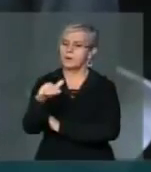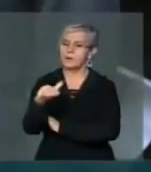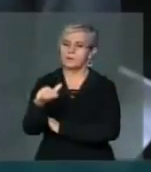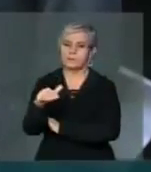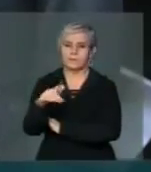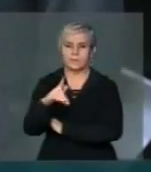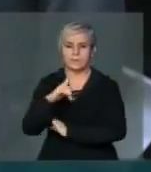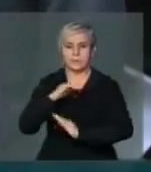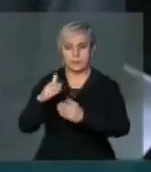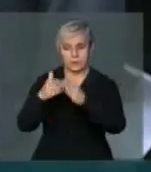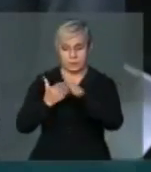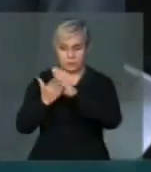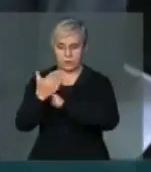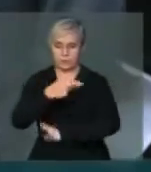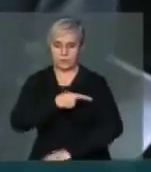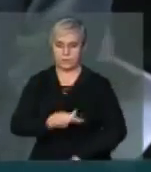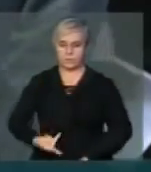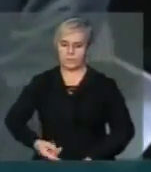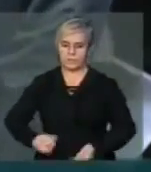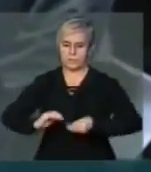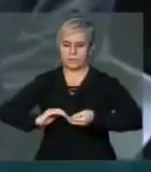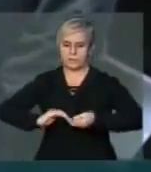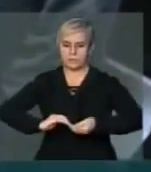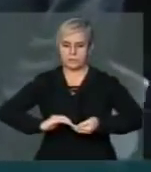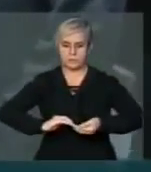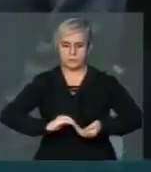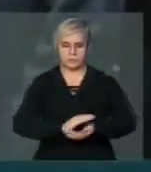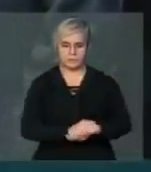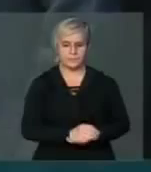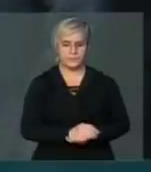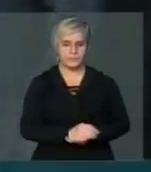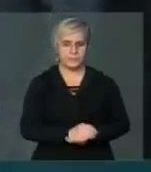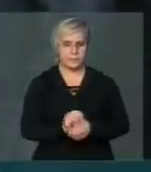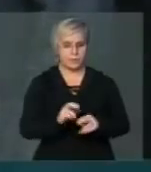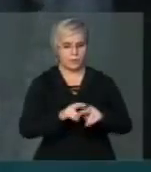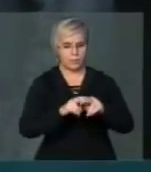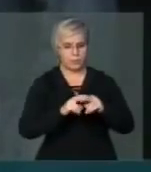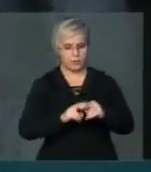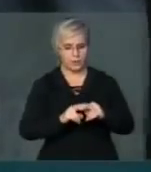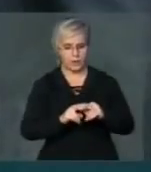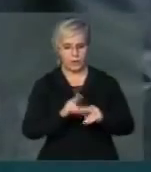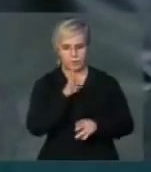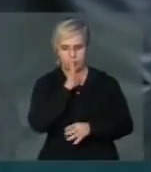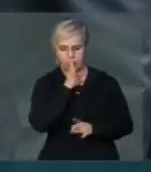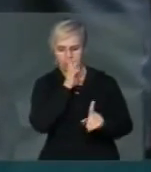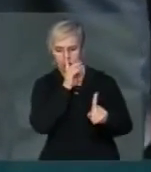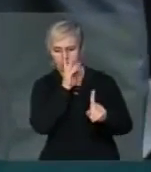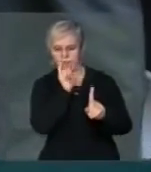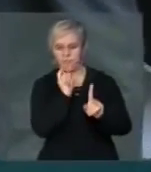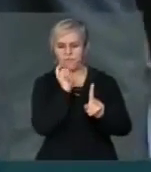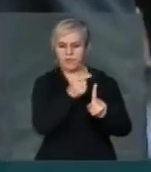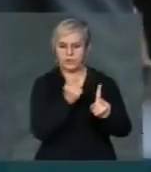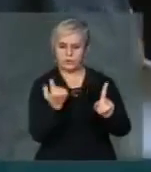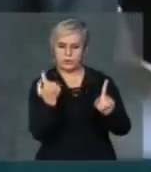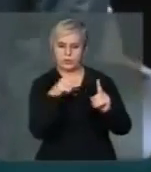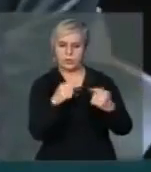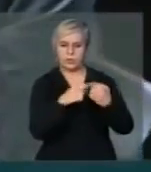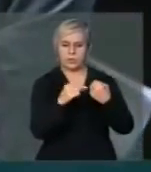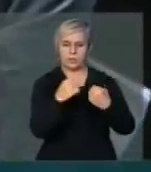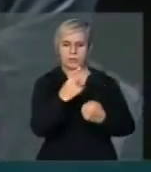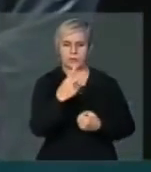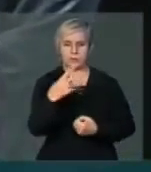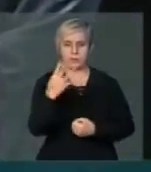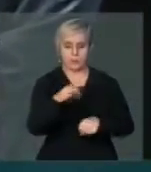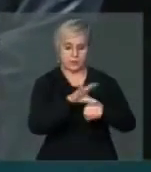ser encaminhada ao presidente do Congresso Nacional. Em razão de eventual ofensa ao artigo 224